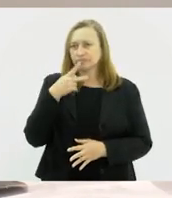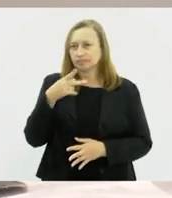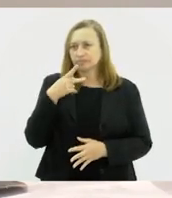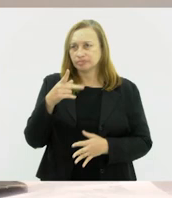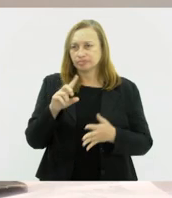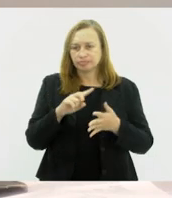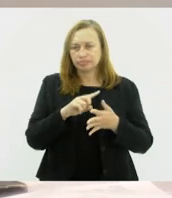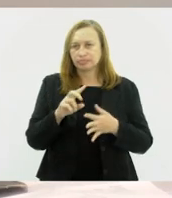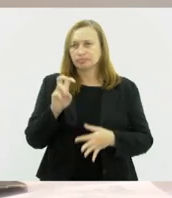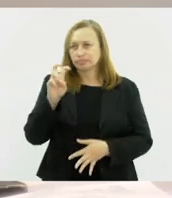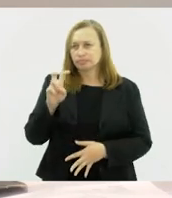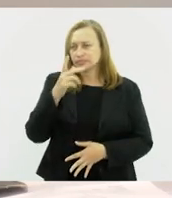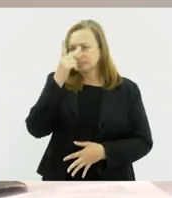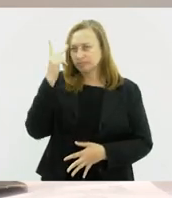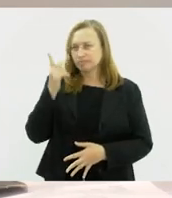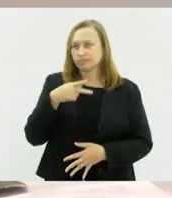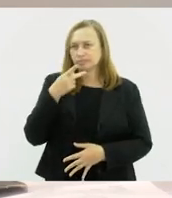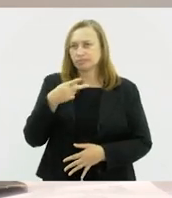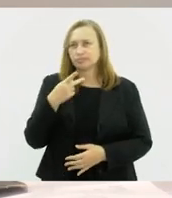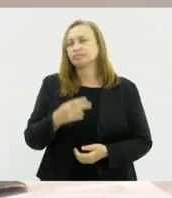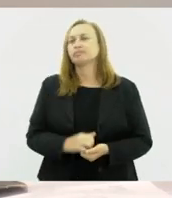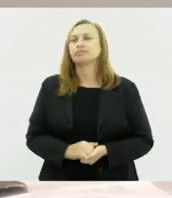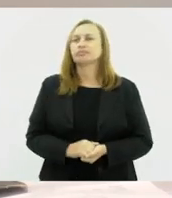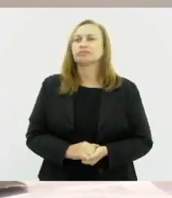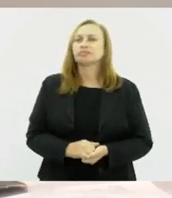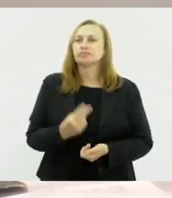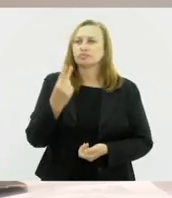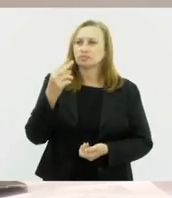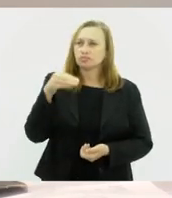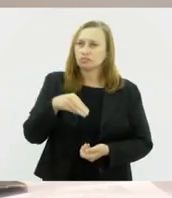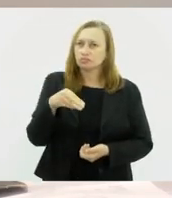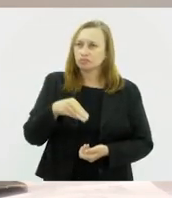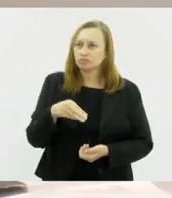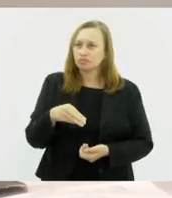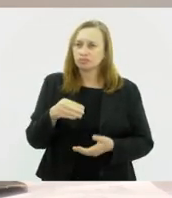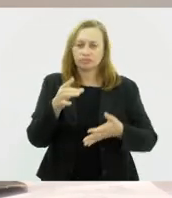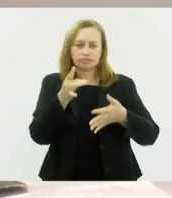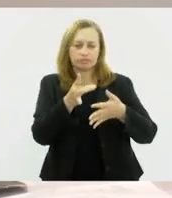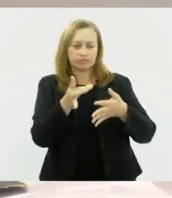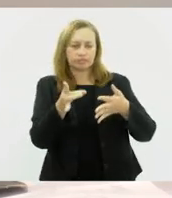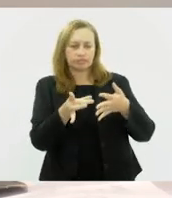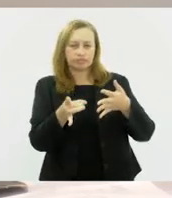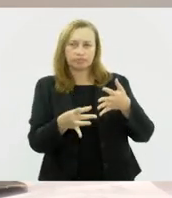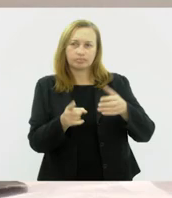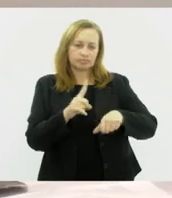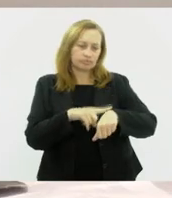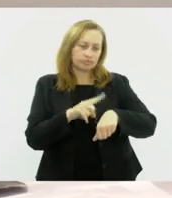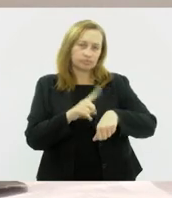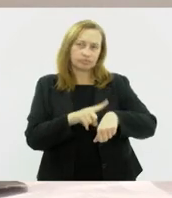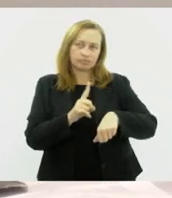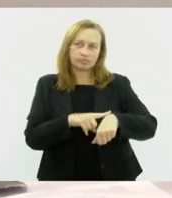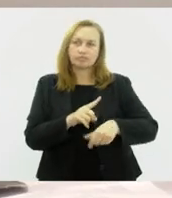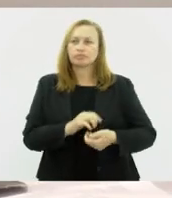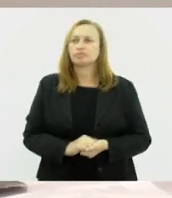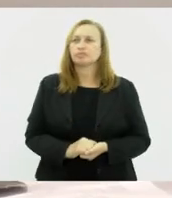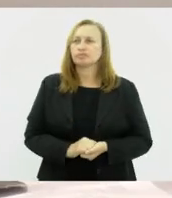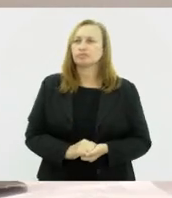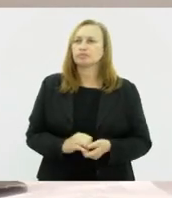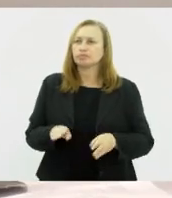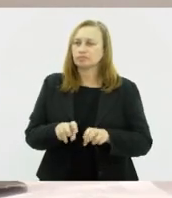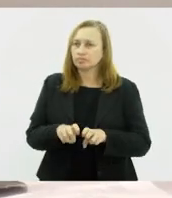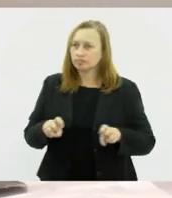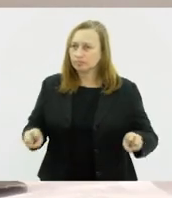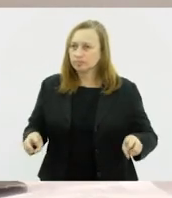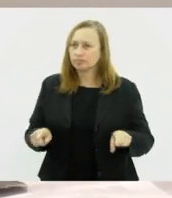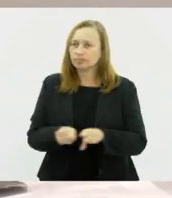do Jú nós temos cinco inscrições vamos dar 2 minutos para cada um porque a gente tá no avançado da hora a mesa também teve